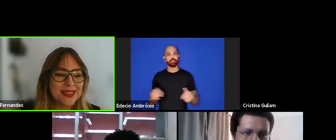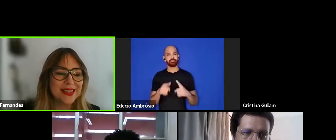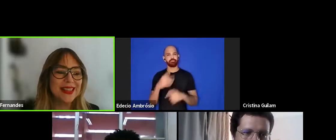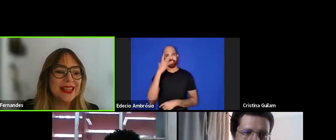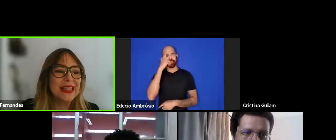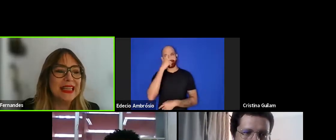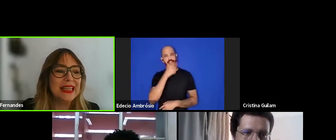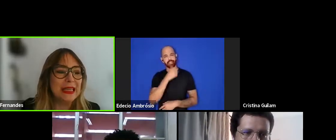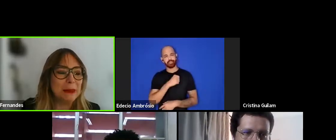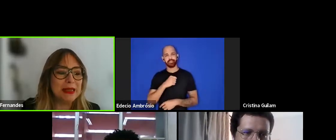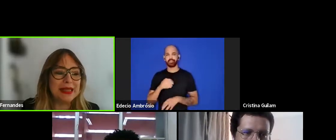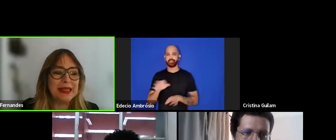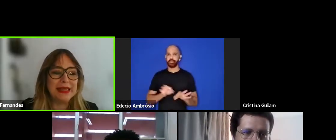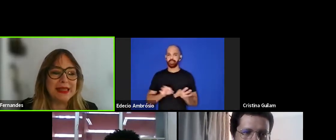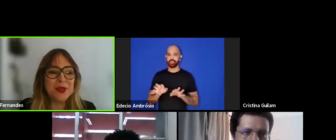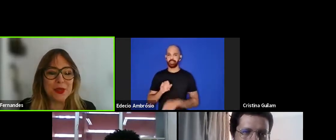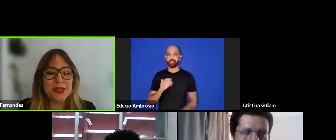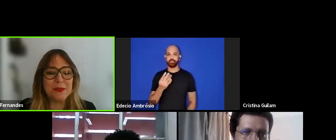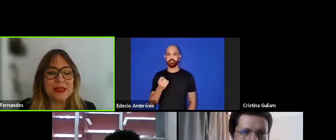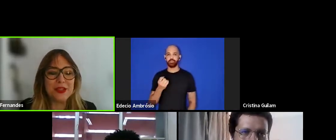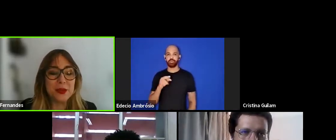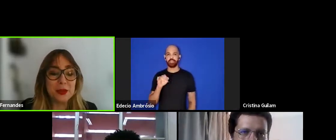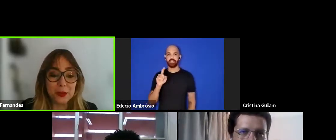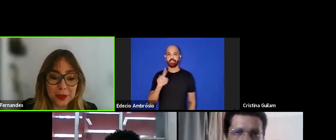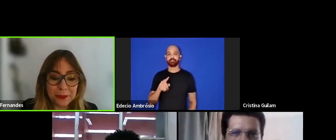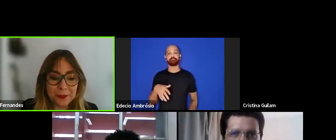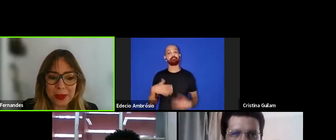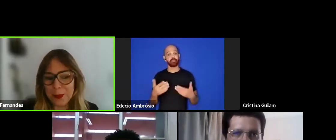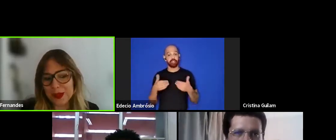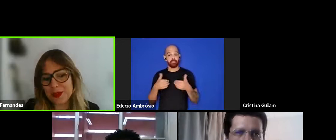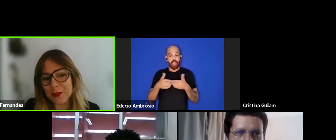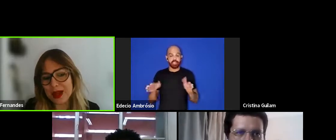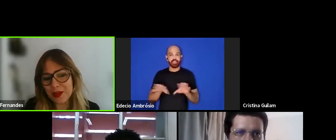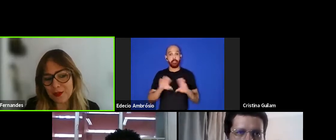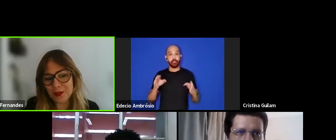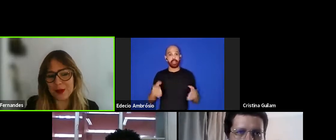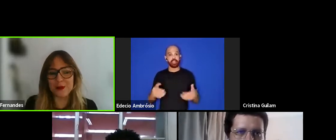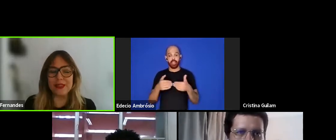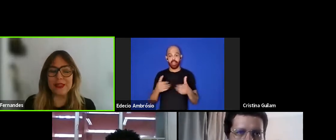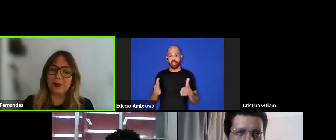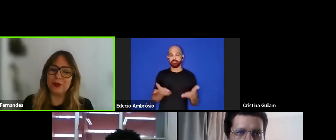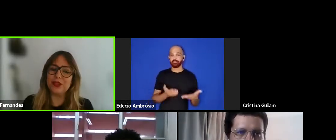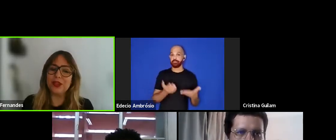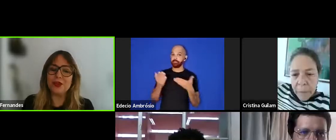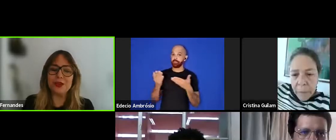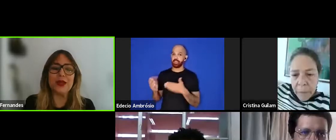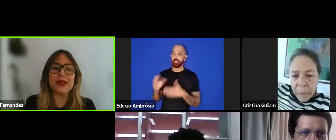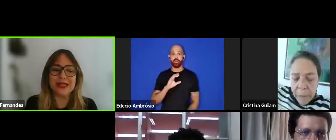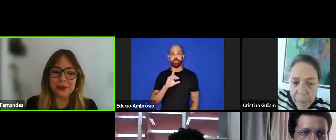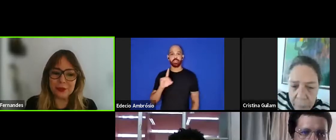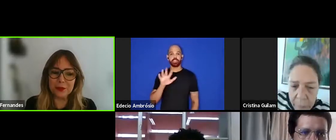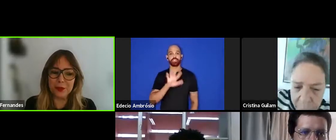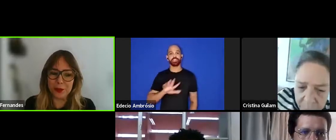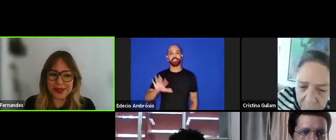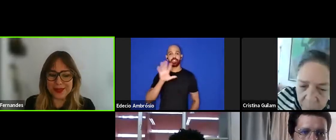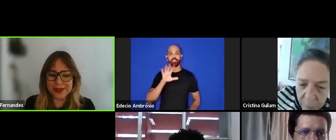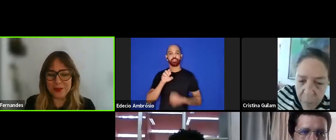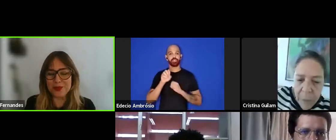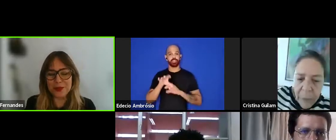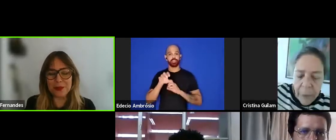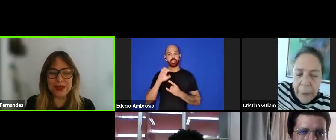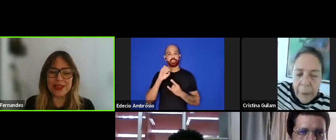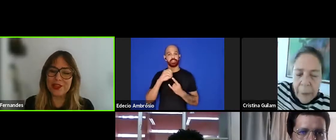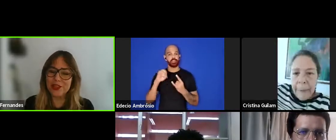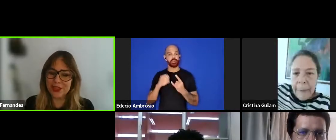Fiocruz. E para dar início à nossa mesa de abertura, eu passo a palavra para a coordenadora geral de educação da